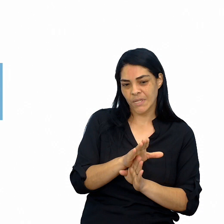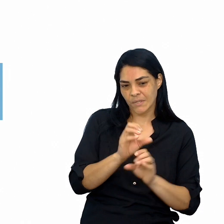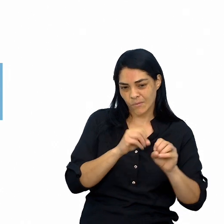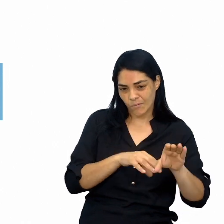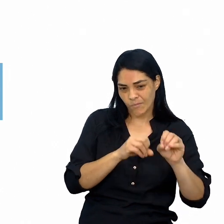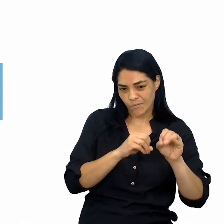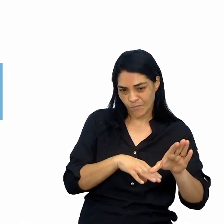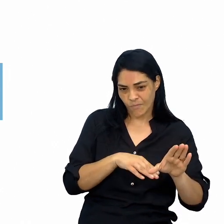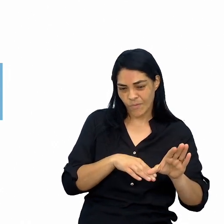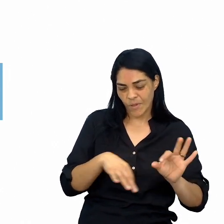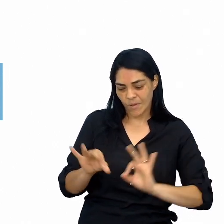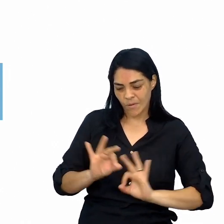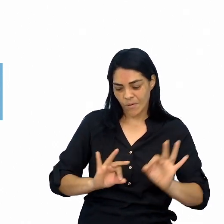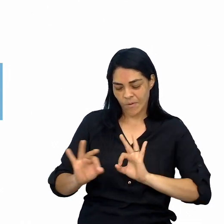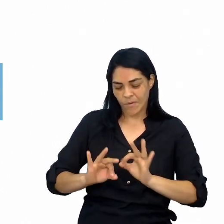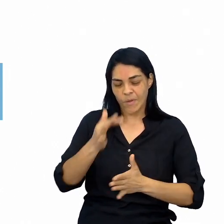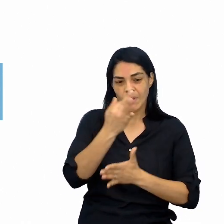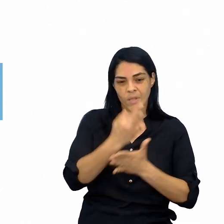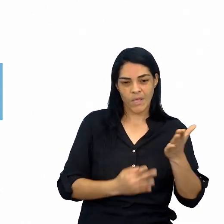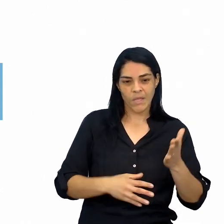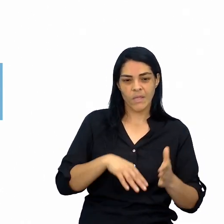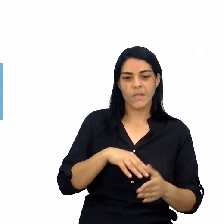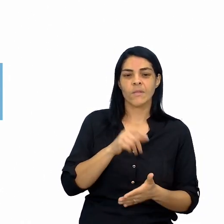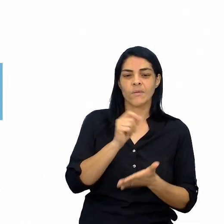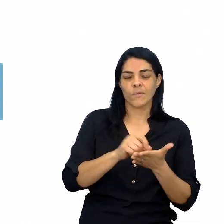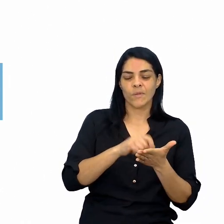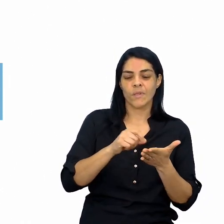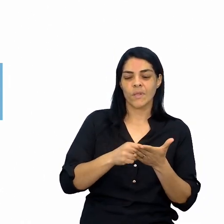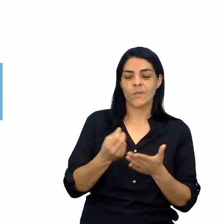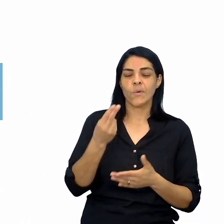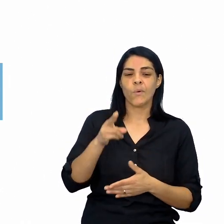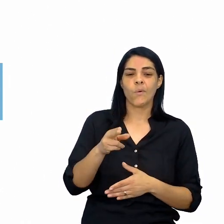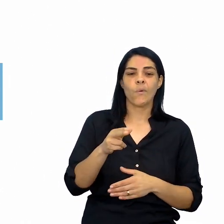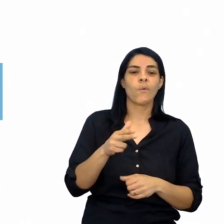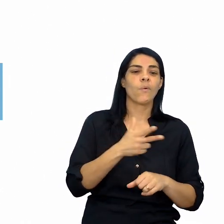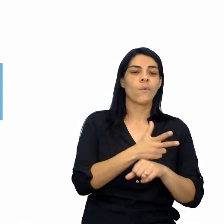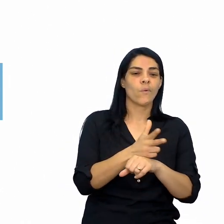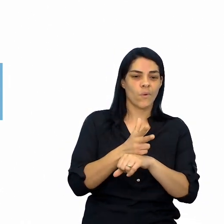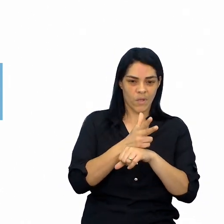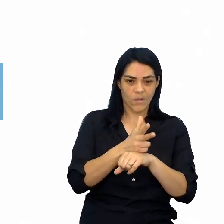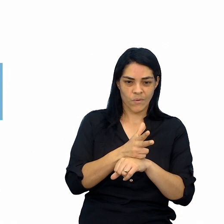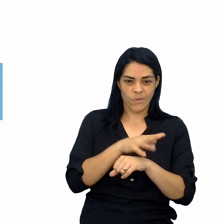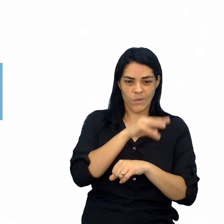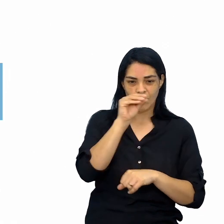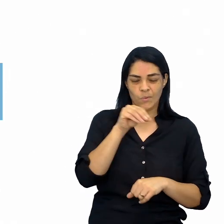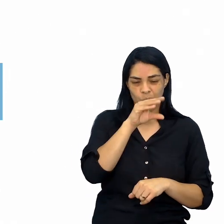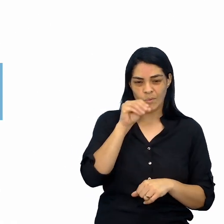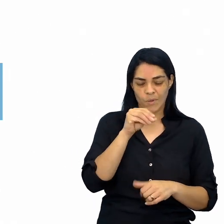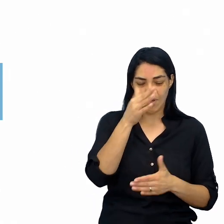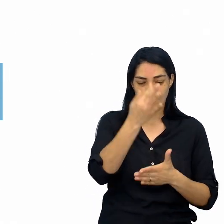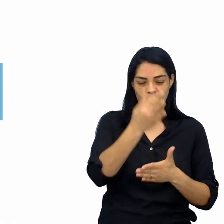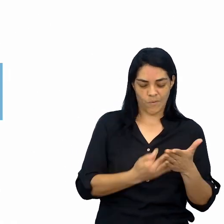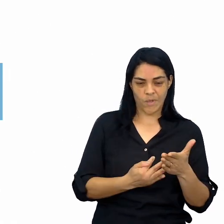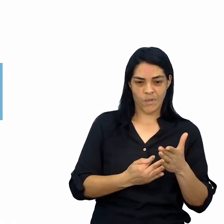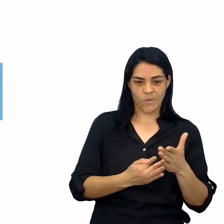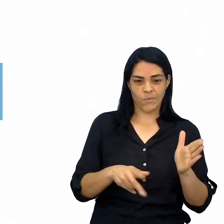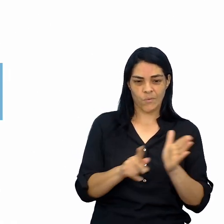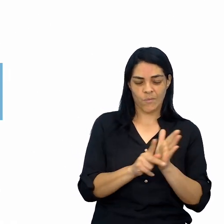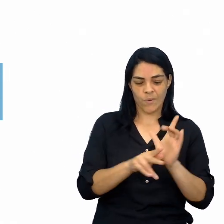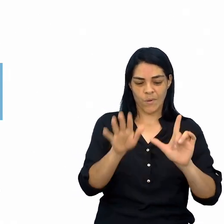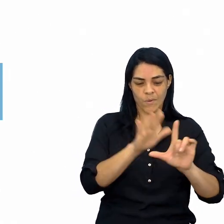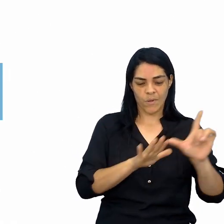escrito, ou pelo vídeo tutorial, que é um texto oral com imagens,